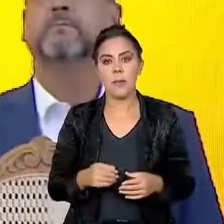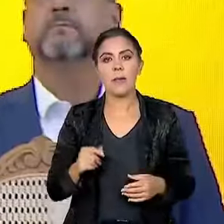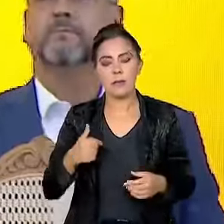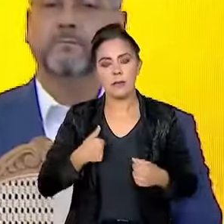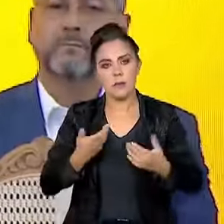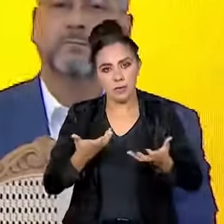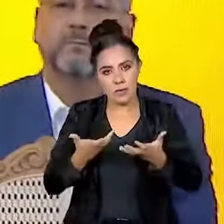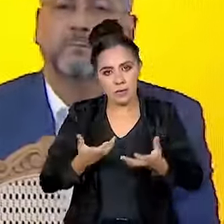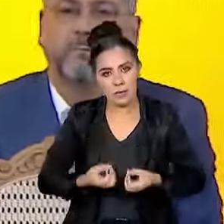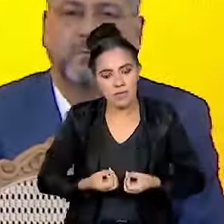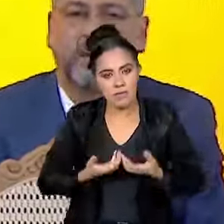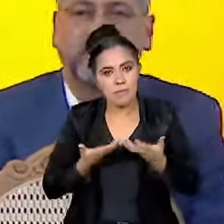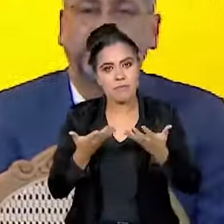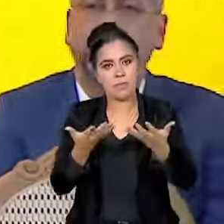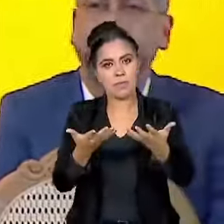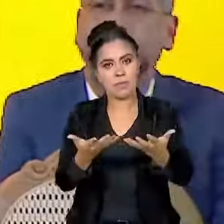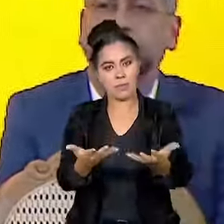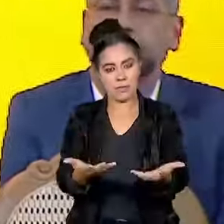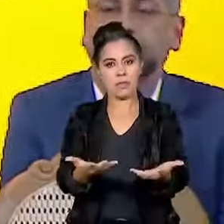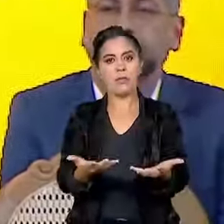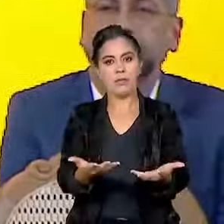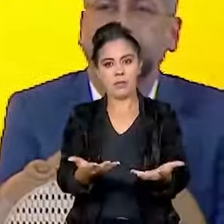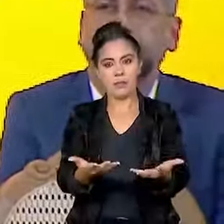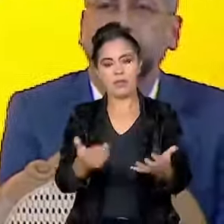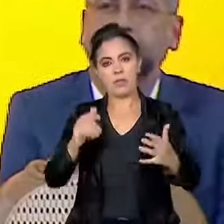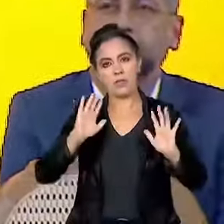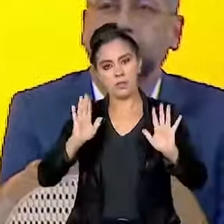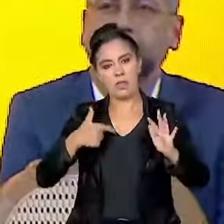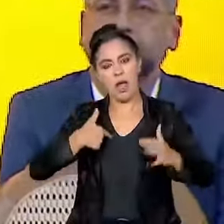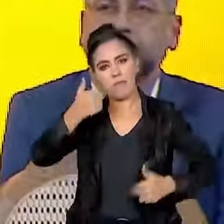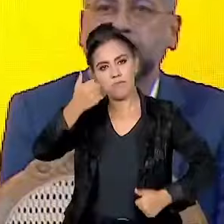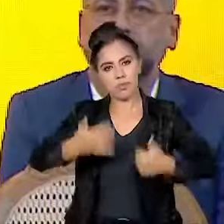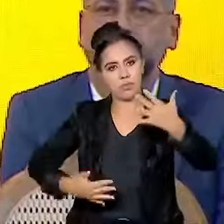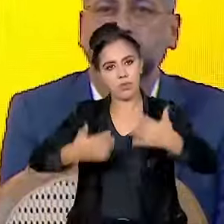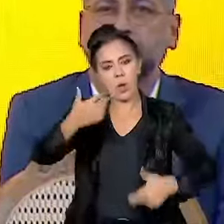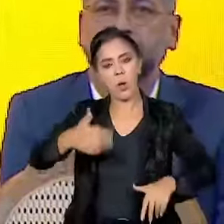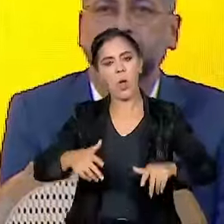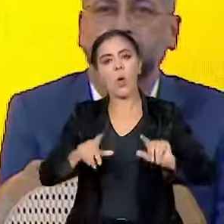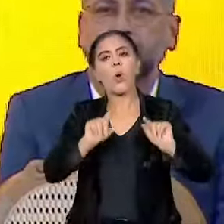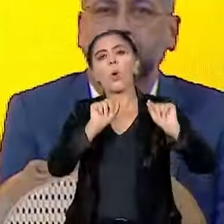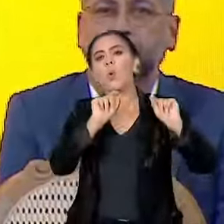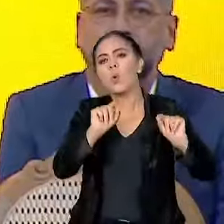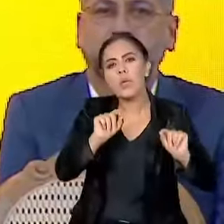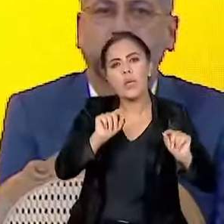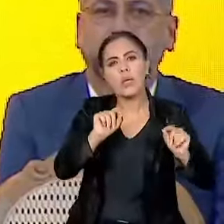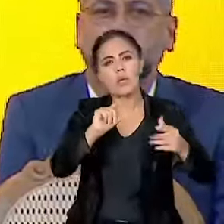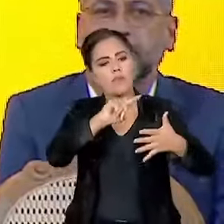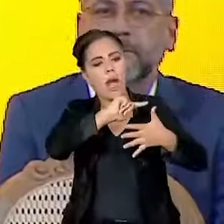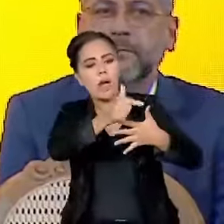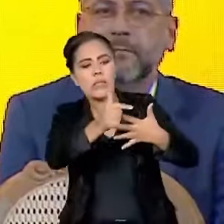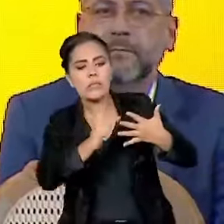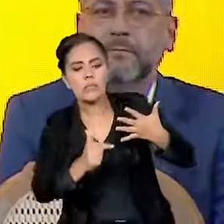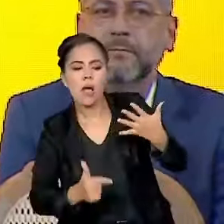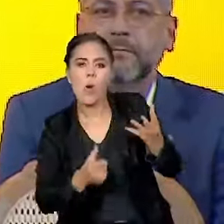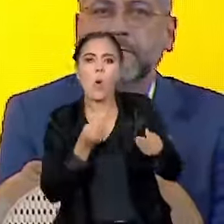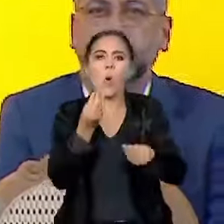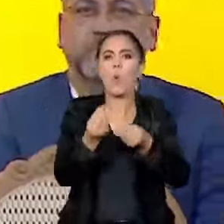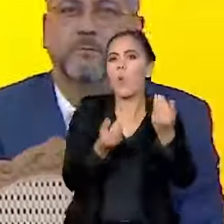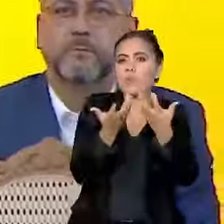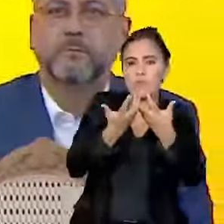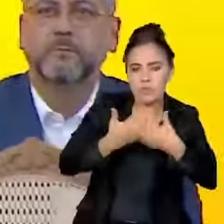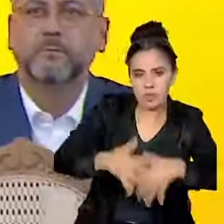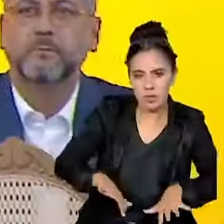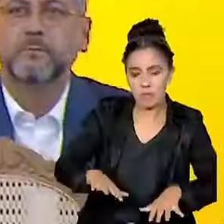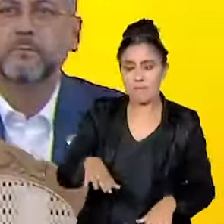Eu queria dizer agora, após explicação do que é, do como vai ser, que eu